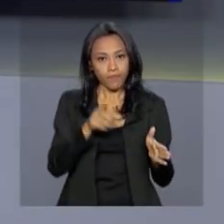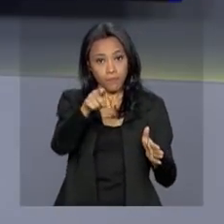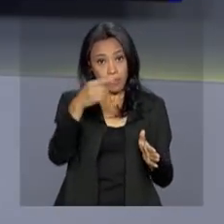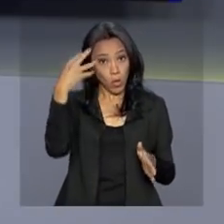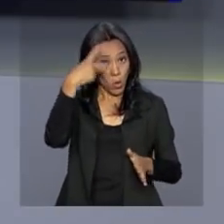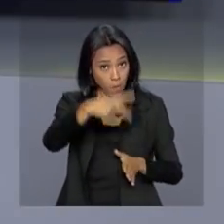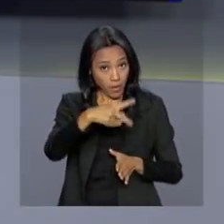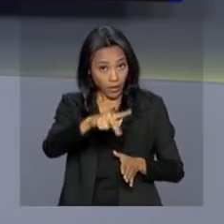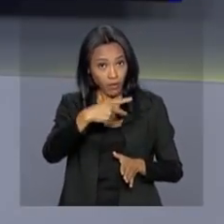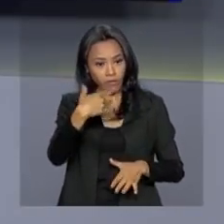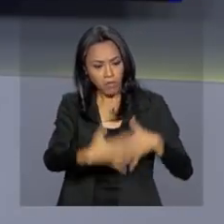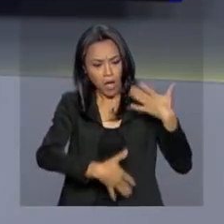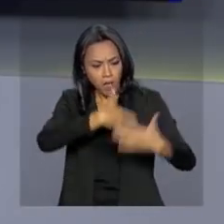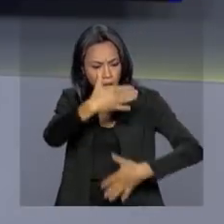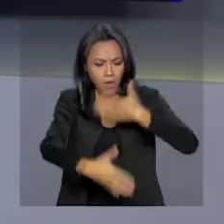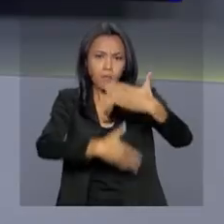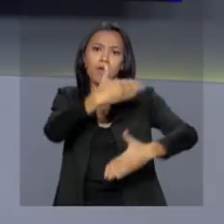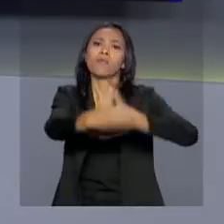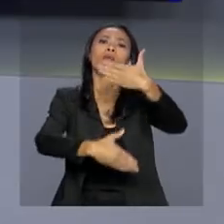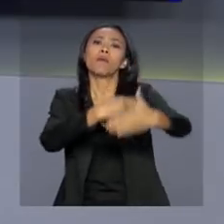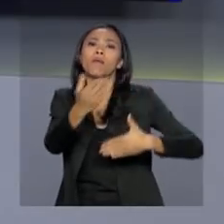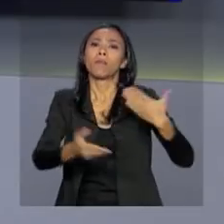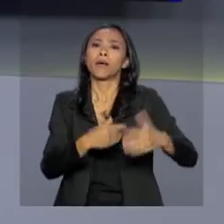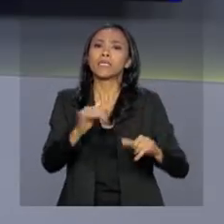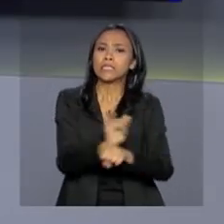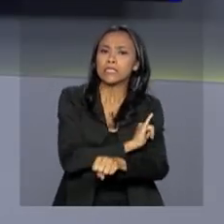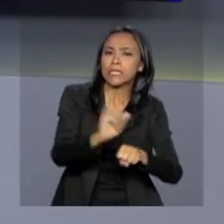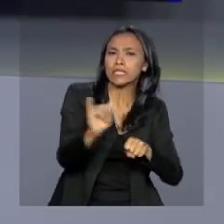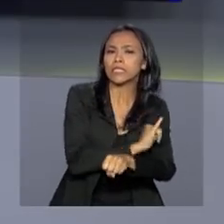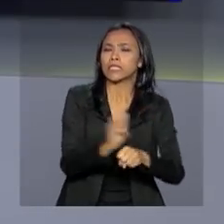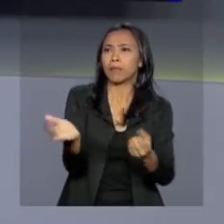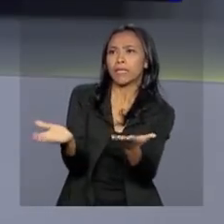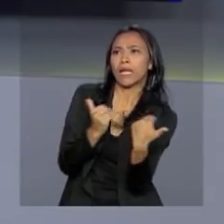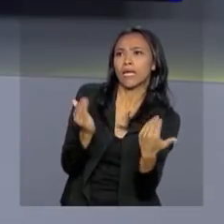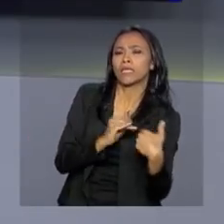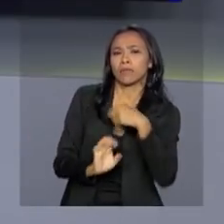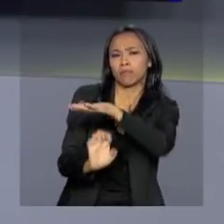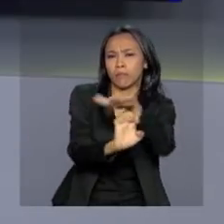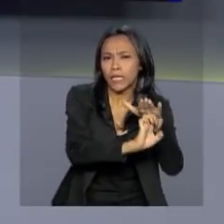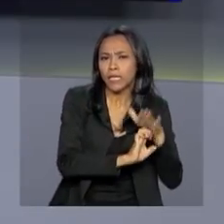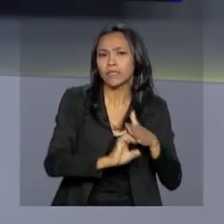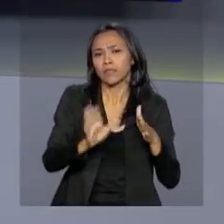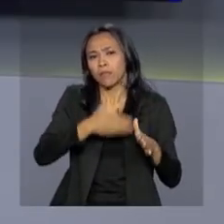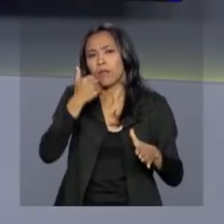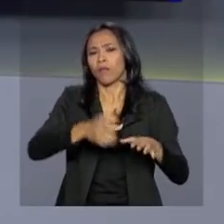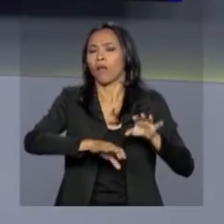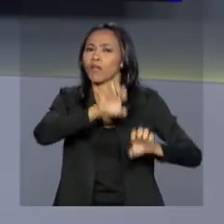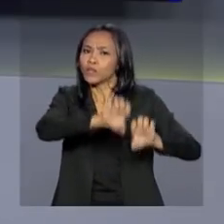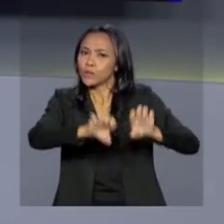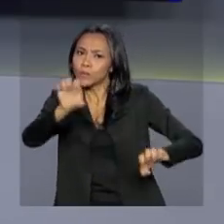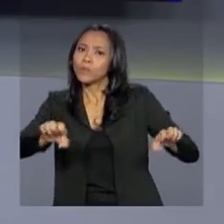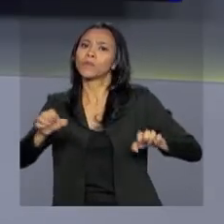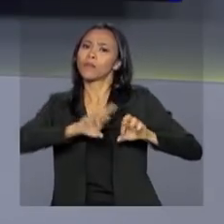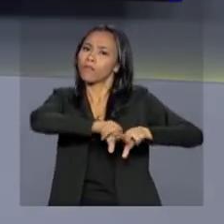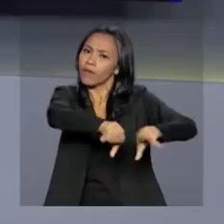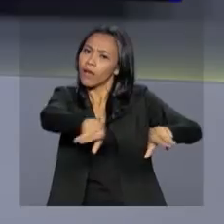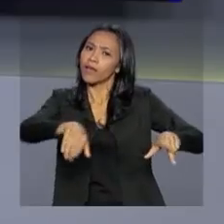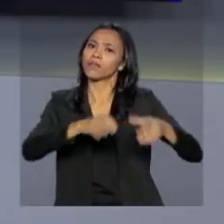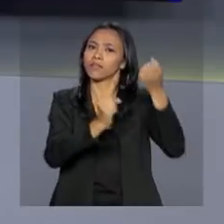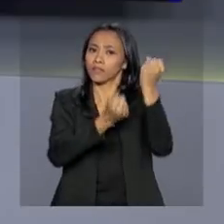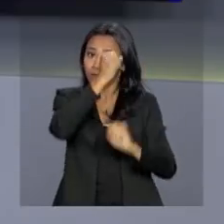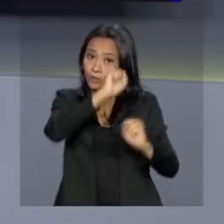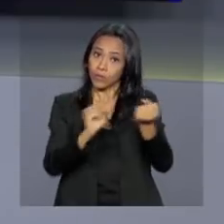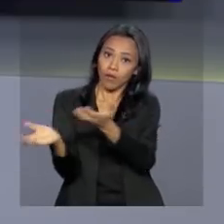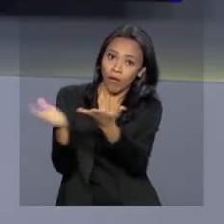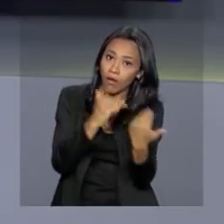últimos anos e tomando medidas para atrair investimentos externos Como melhorar a infraestrutura diversificar a indústria e diminuir